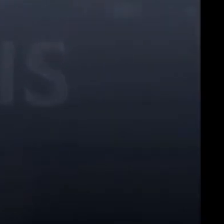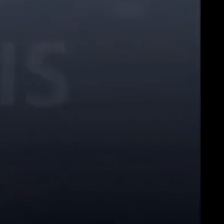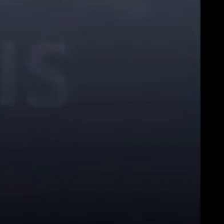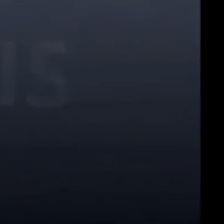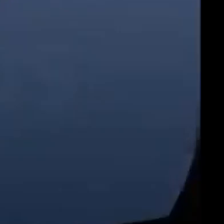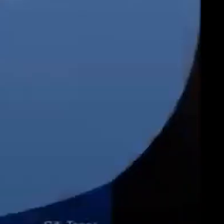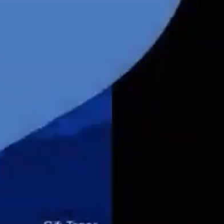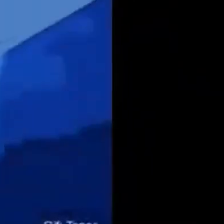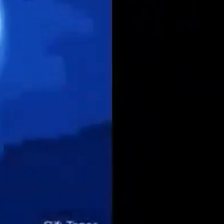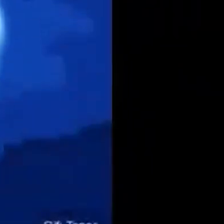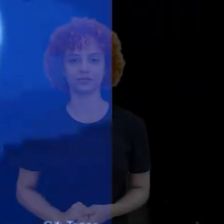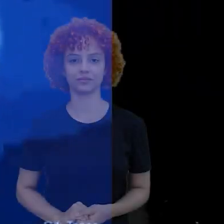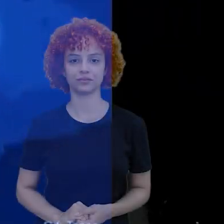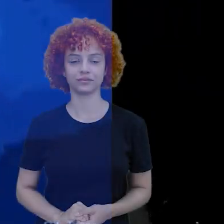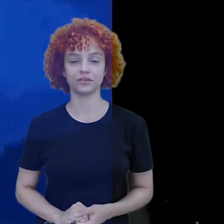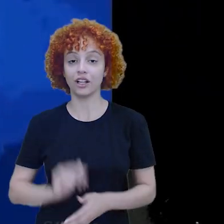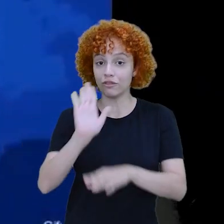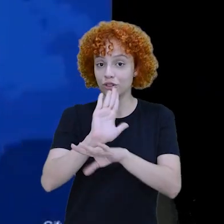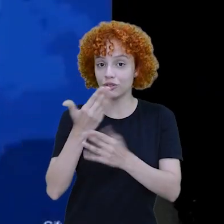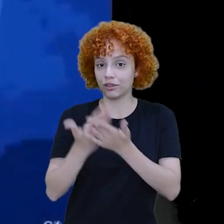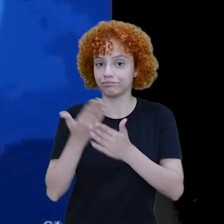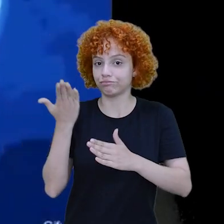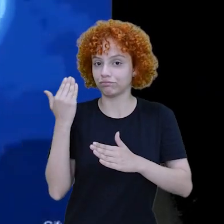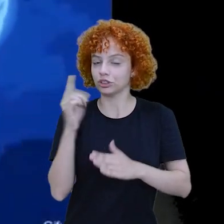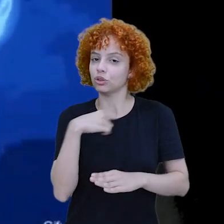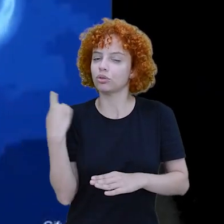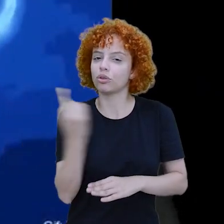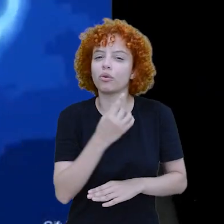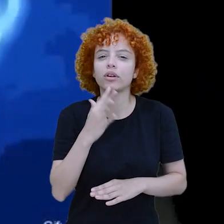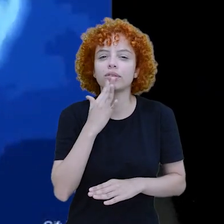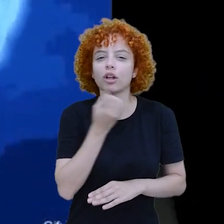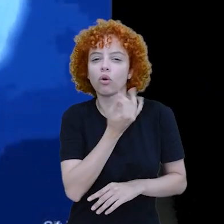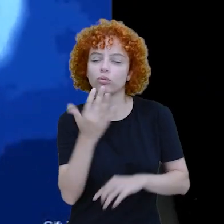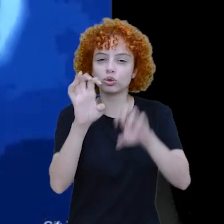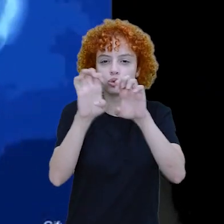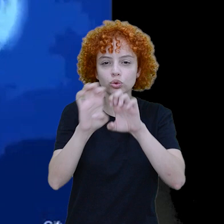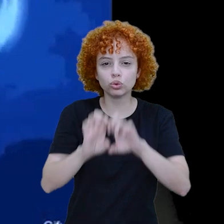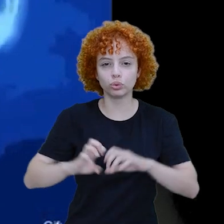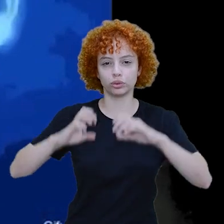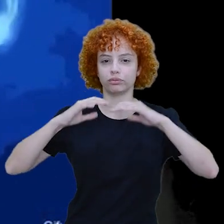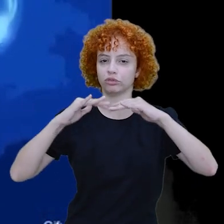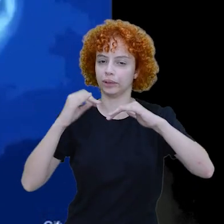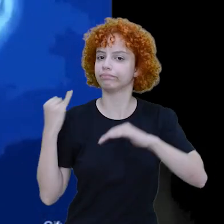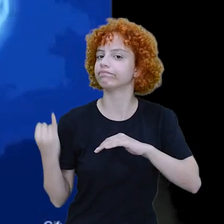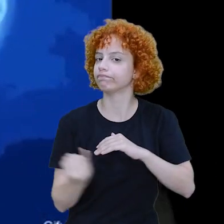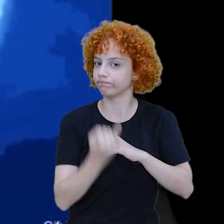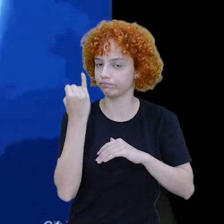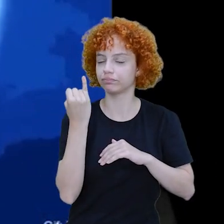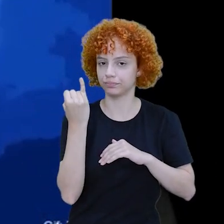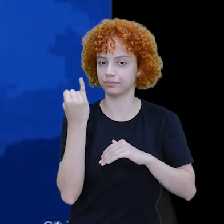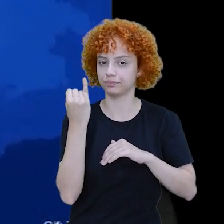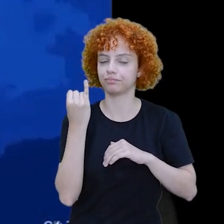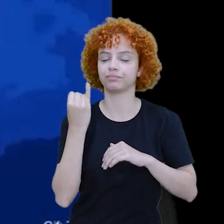Nas videoaulas anteriores, nós conhecemos algumas estruturas bem importantes do nosso sistema nervoso. Se você